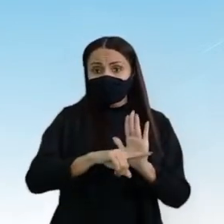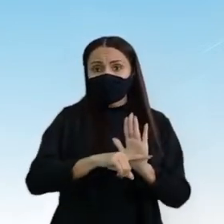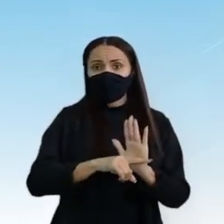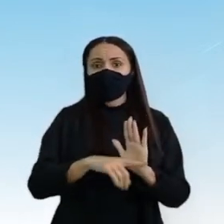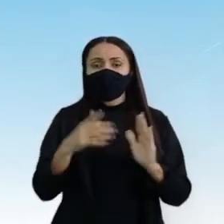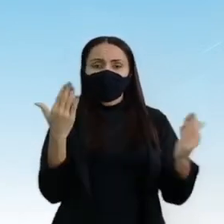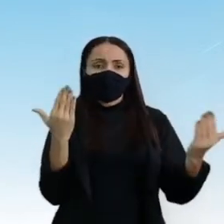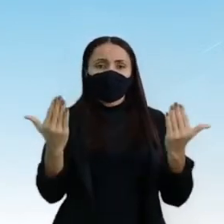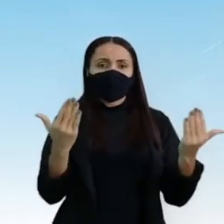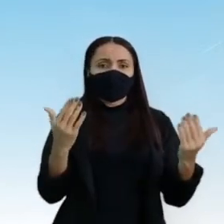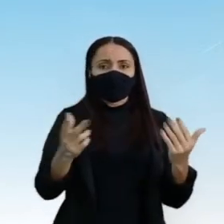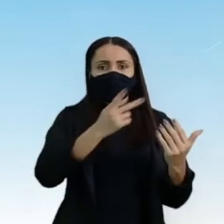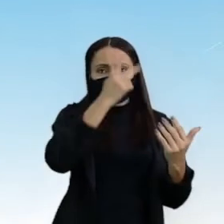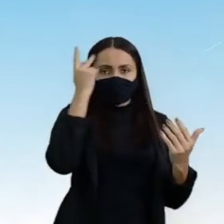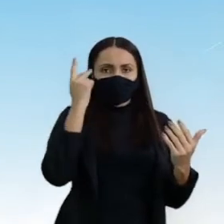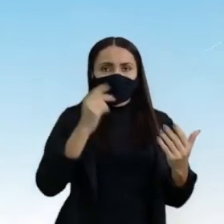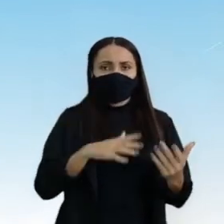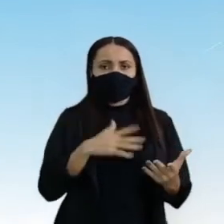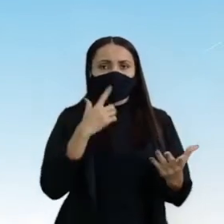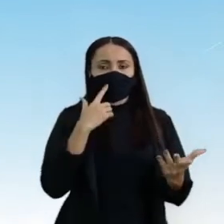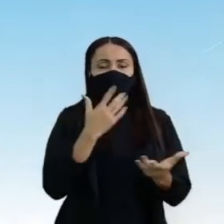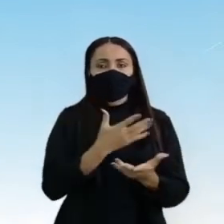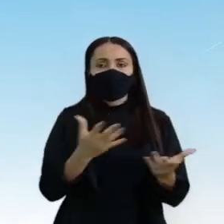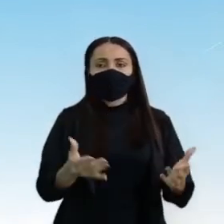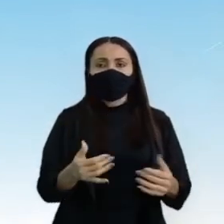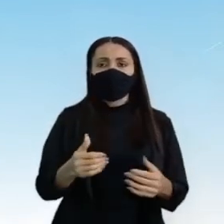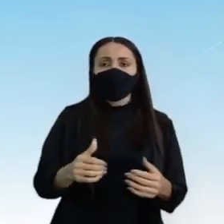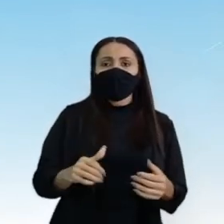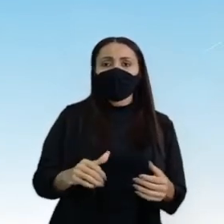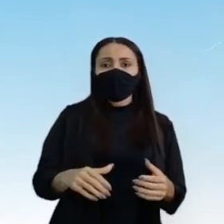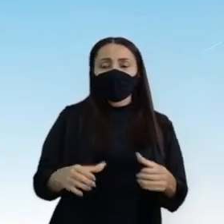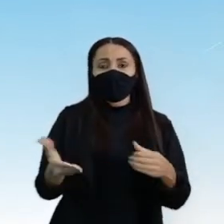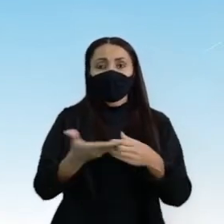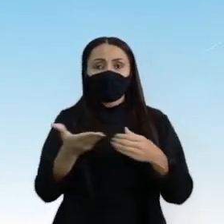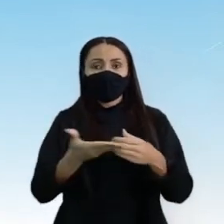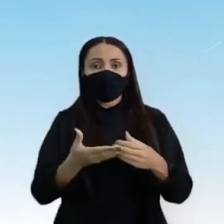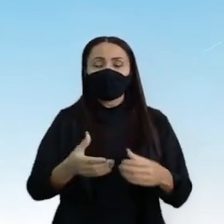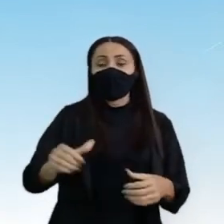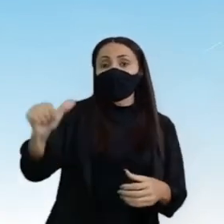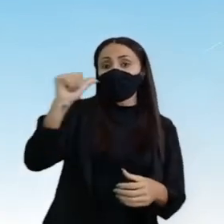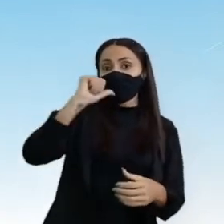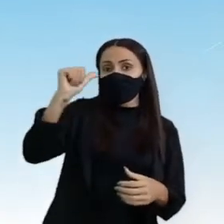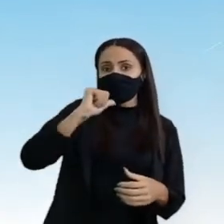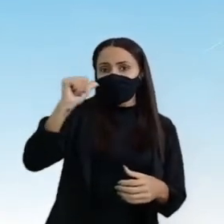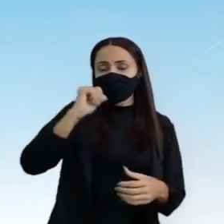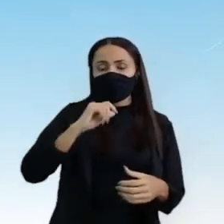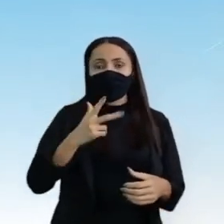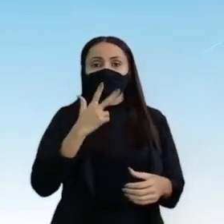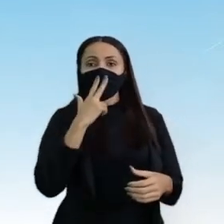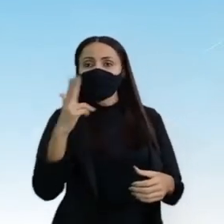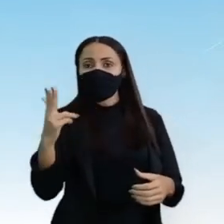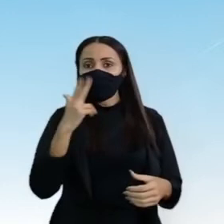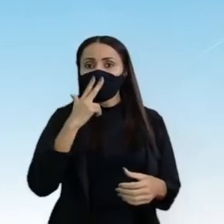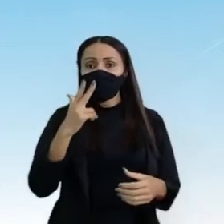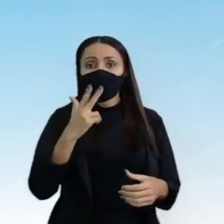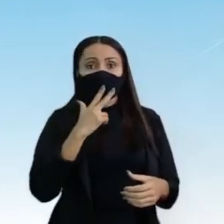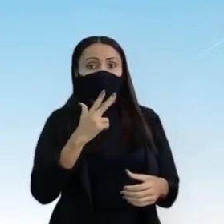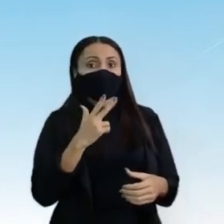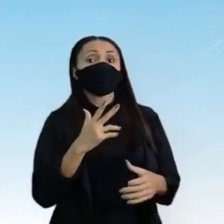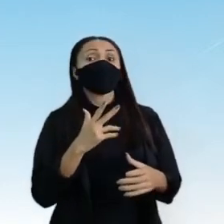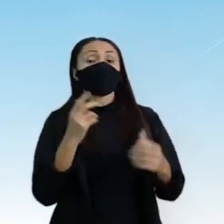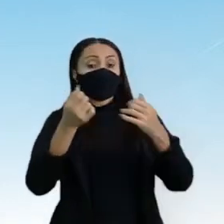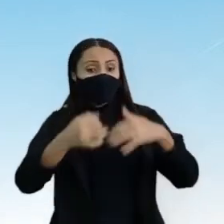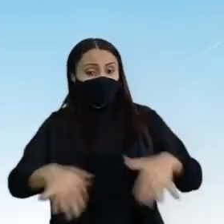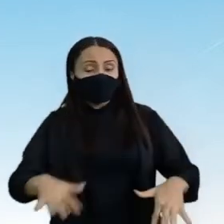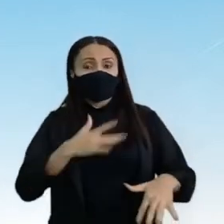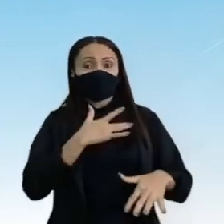vida legal. Então, por exemplo, o alcoolismo, o fumo e etc., isso são coisas que podem refletir um pouco